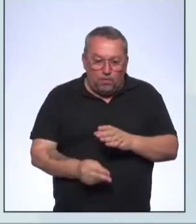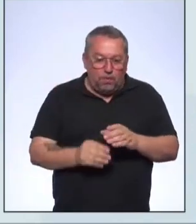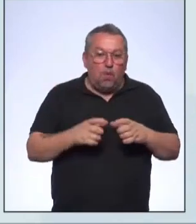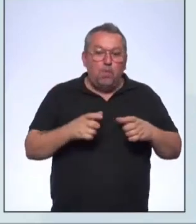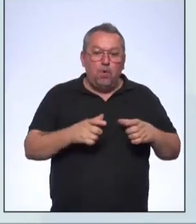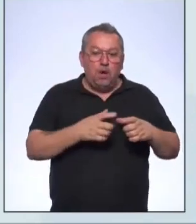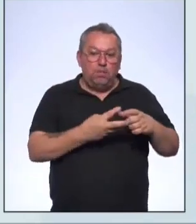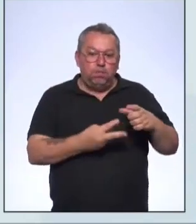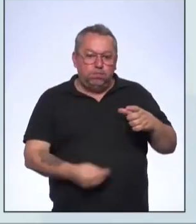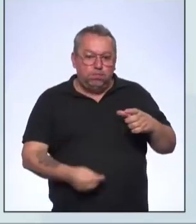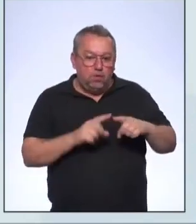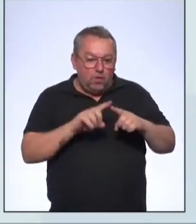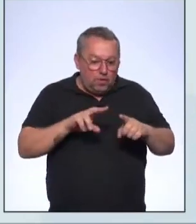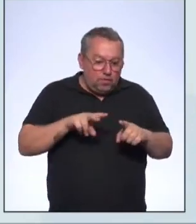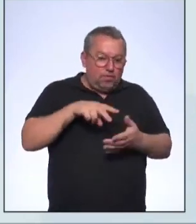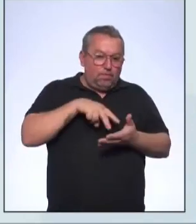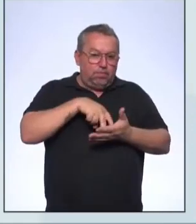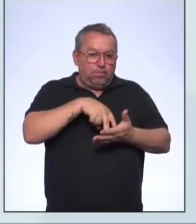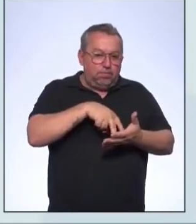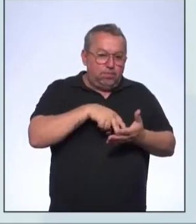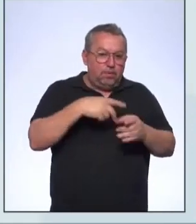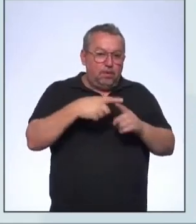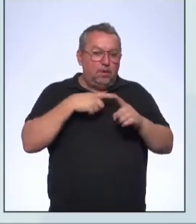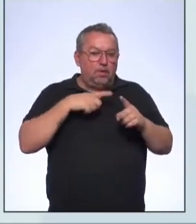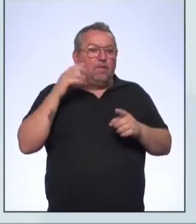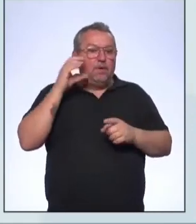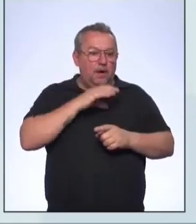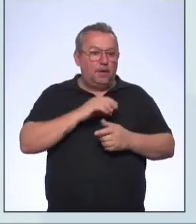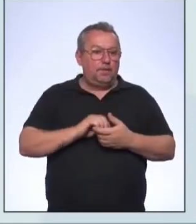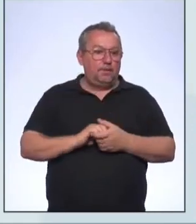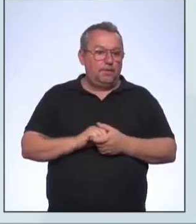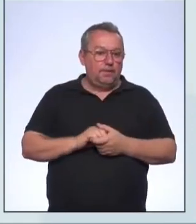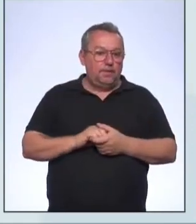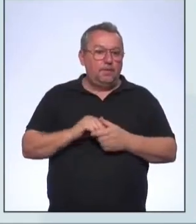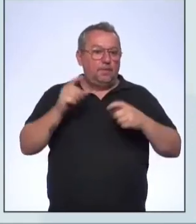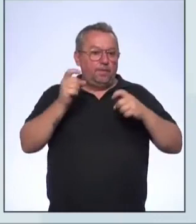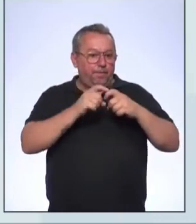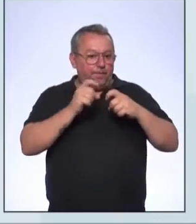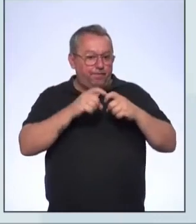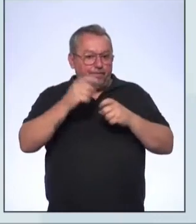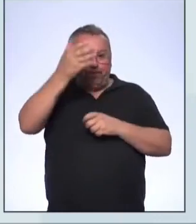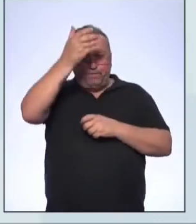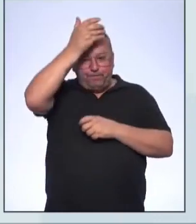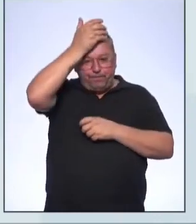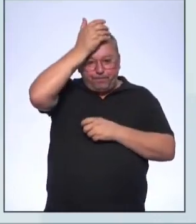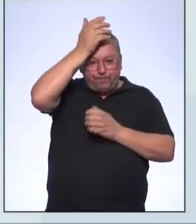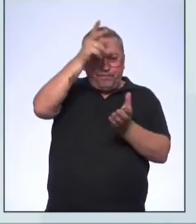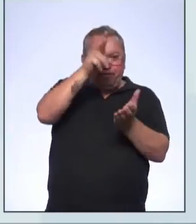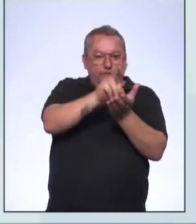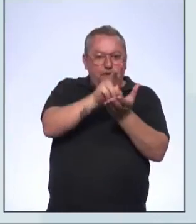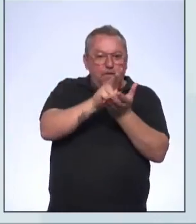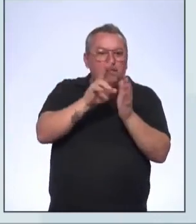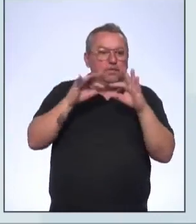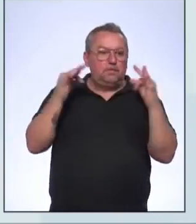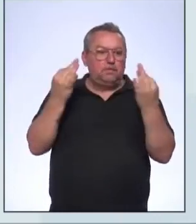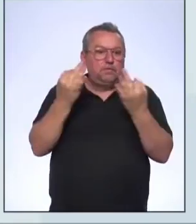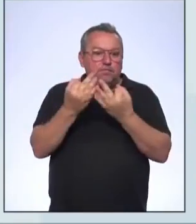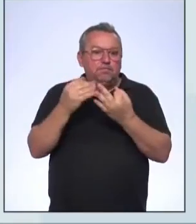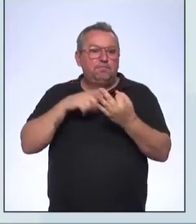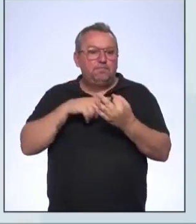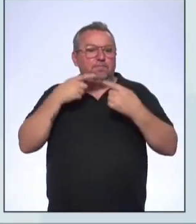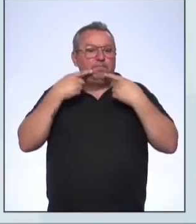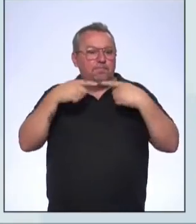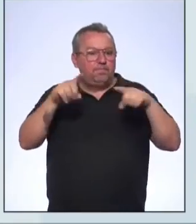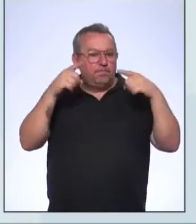buraco. E ele só não caiu por causa da sua agilidade. Os médicos, enfermeiras, pacientes e seus familiares também